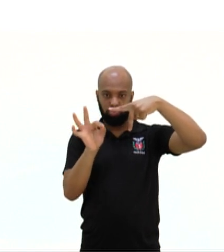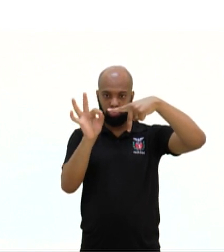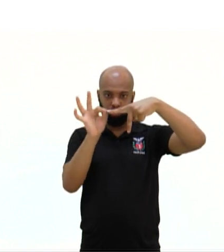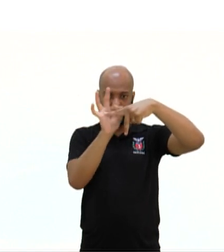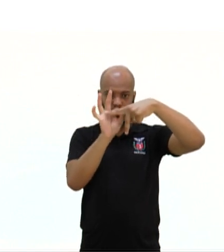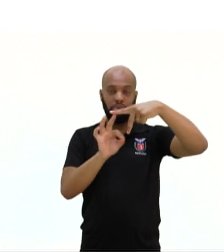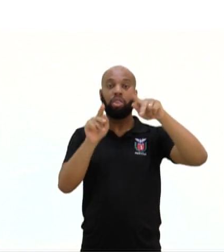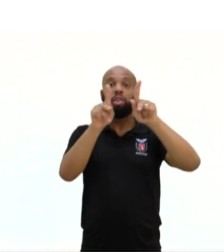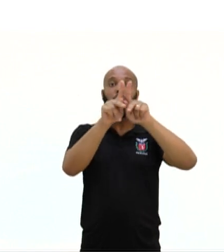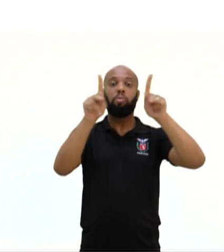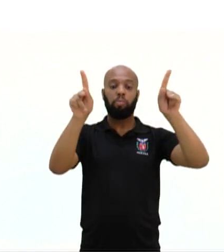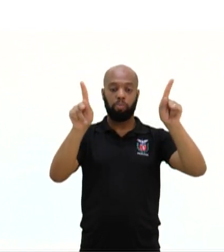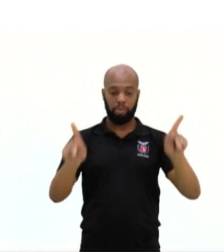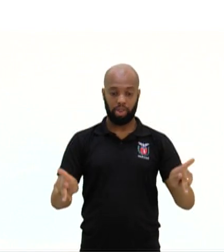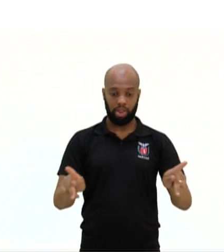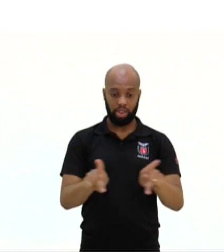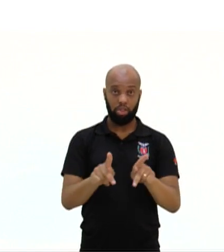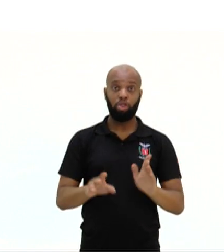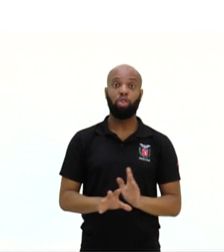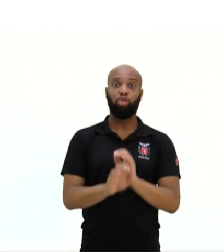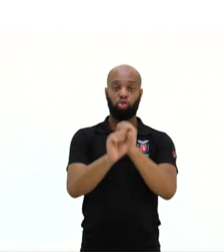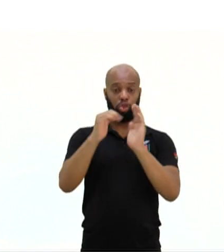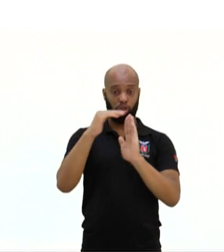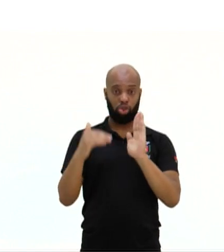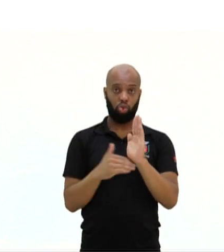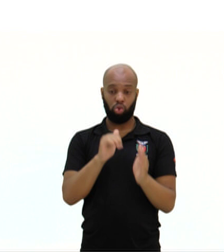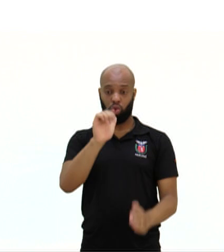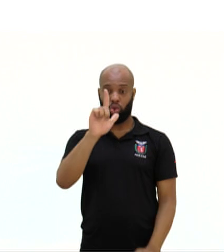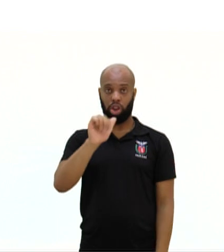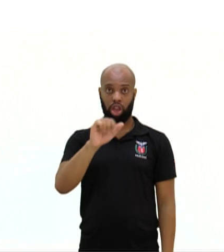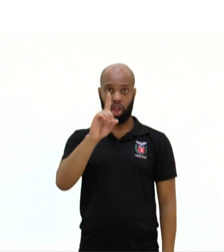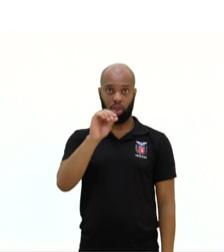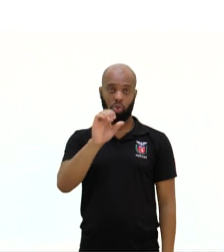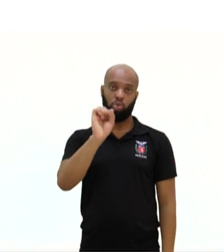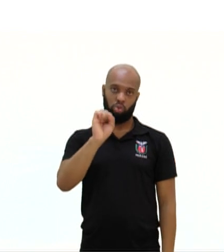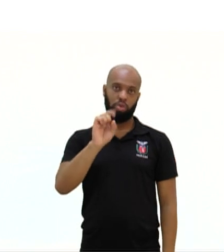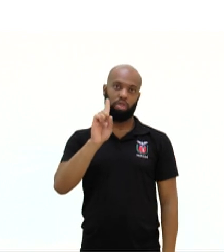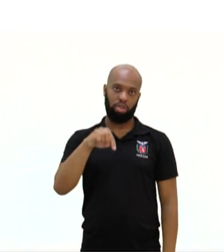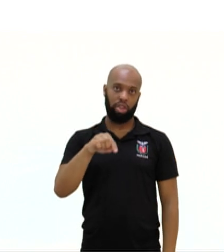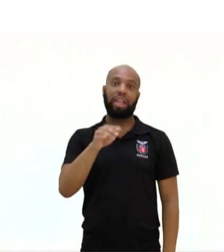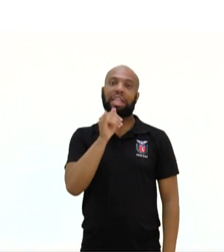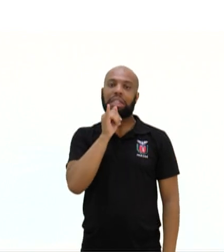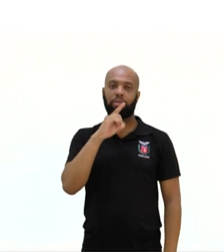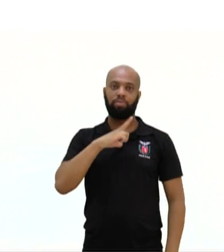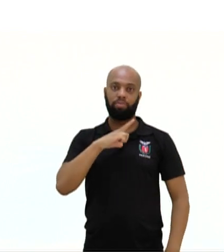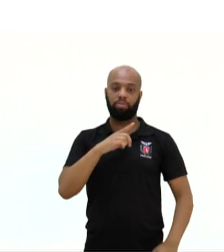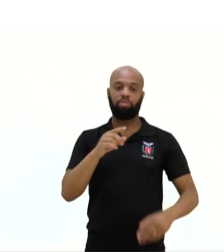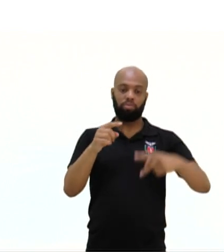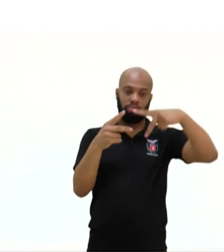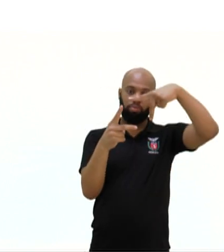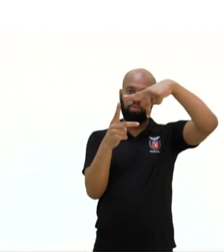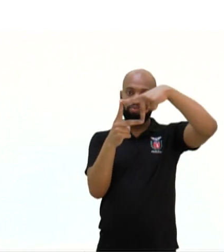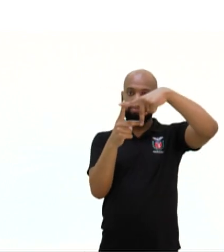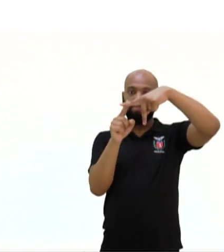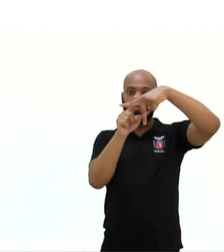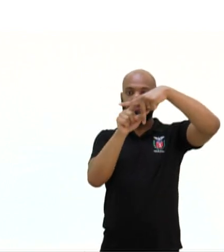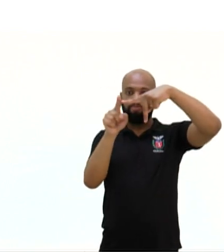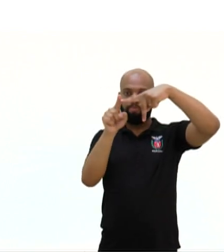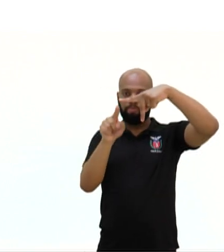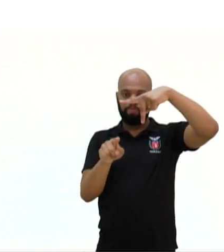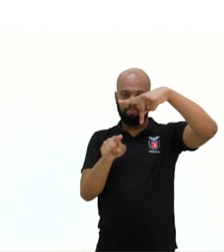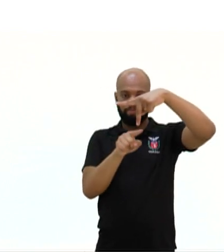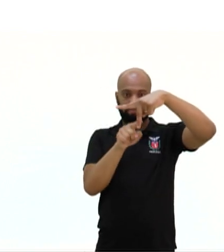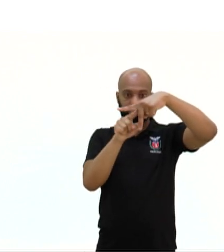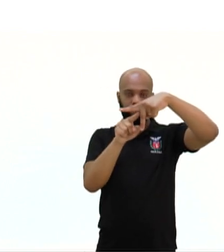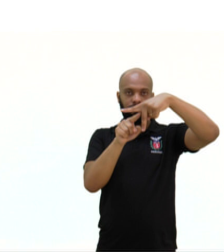no perímetro. O que é perímetro? Perímetro do quadrado. Se eu tenho um quadrado que tem o perímetro 8, pense que o quadrado tem todos os lados